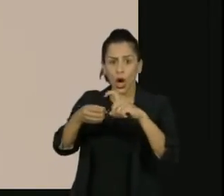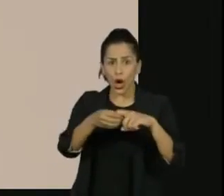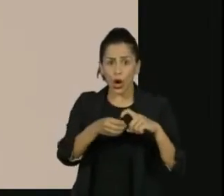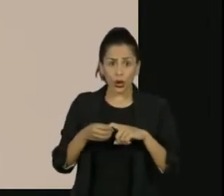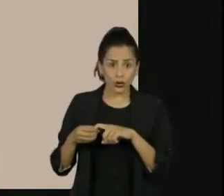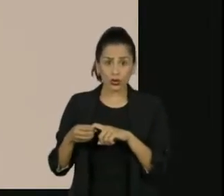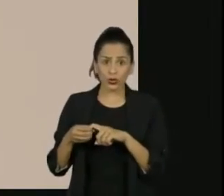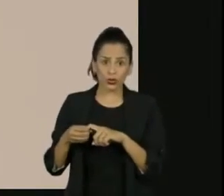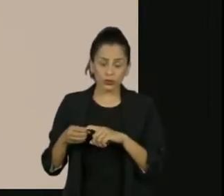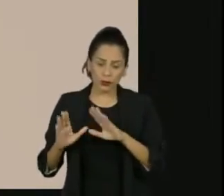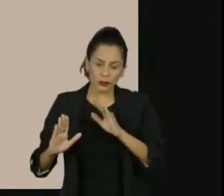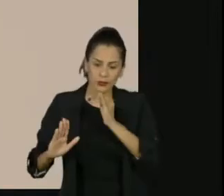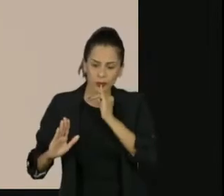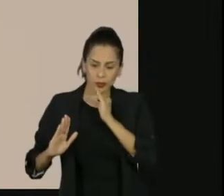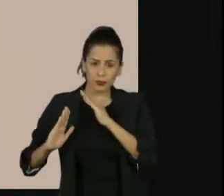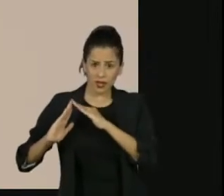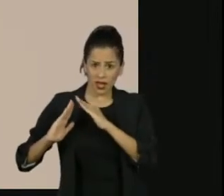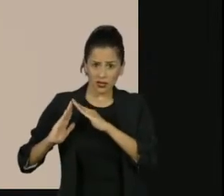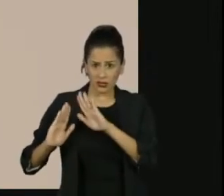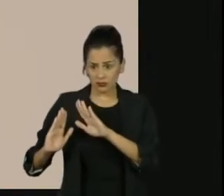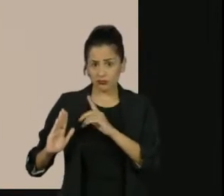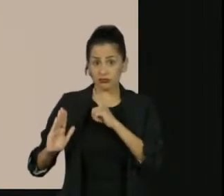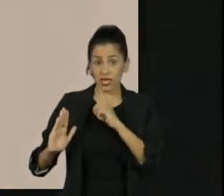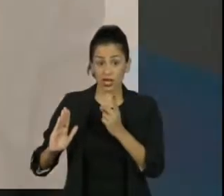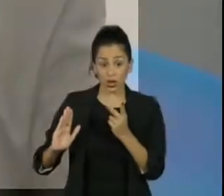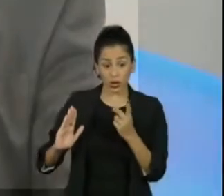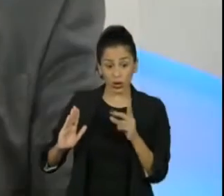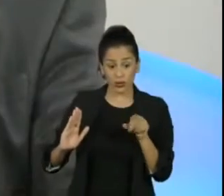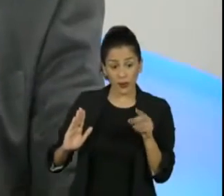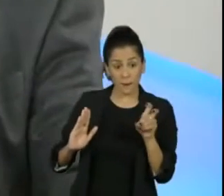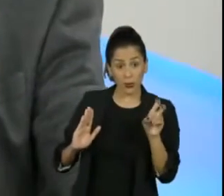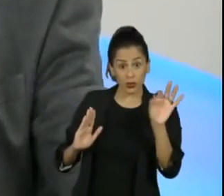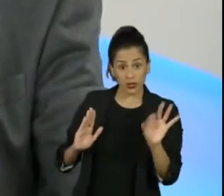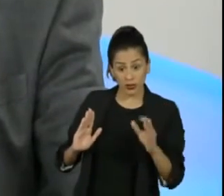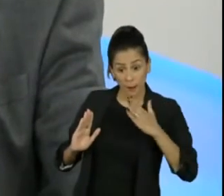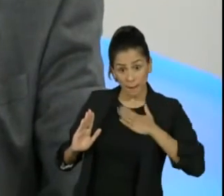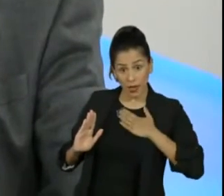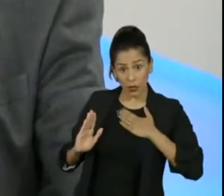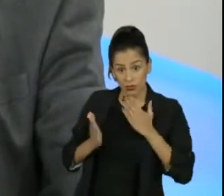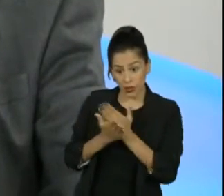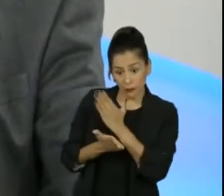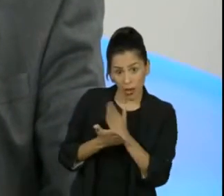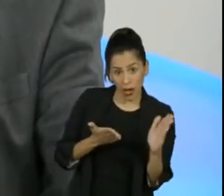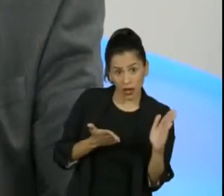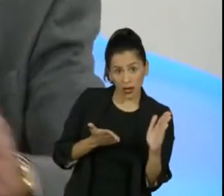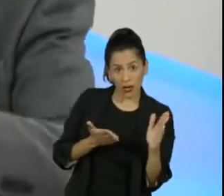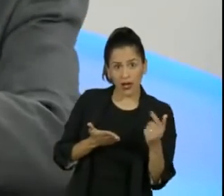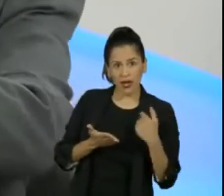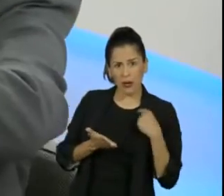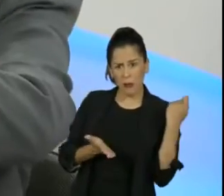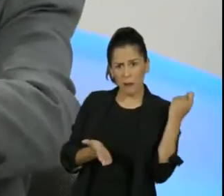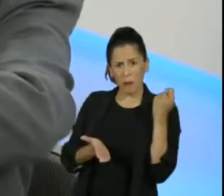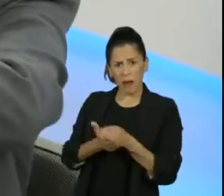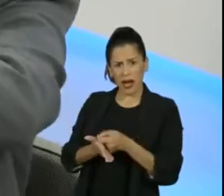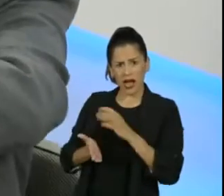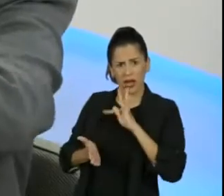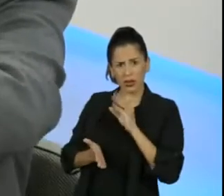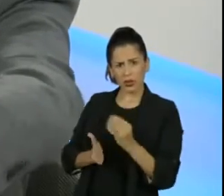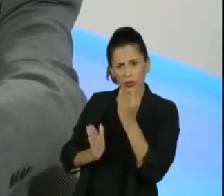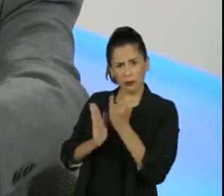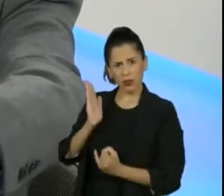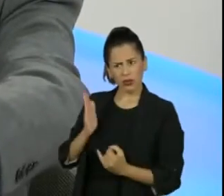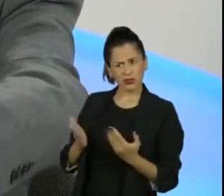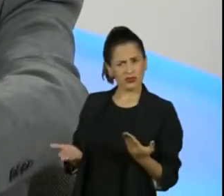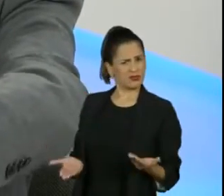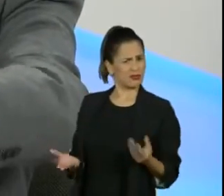imóvel, como é que eu vou pagar o IPTU desse imóvel? Para todo mundo? Então está feito o desafio simples